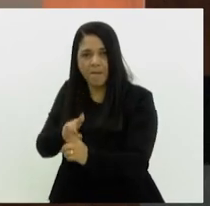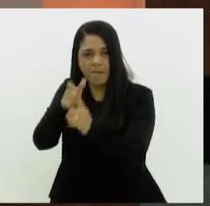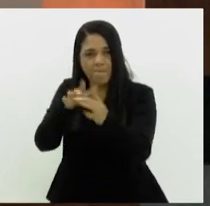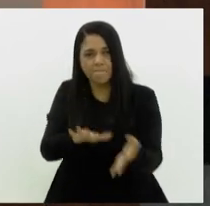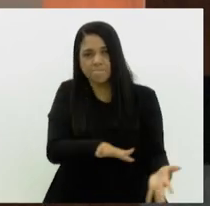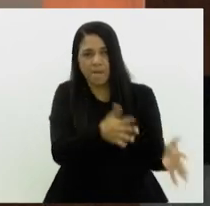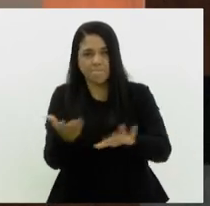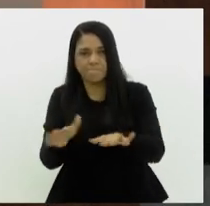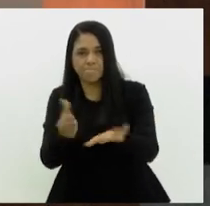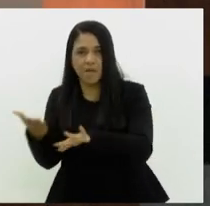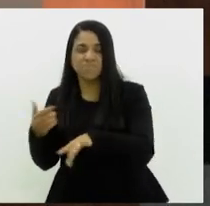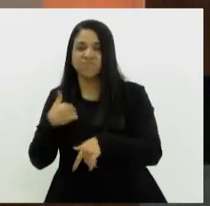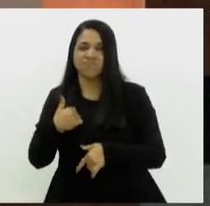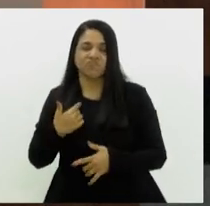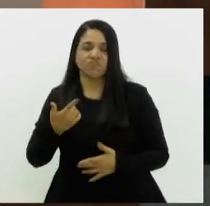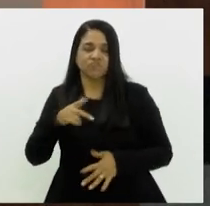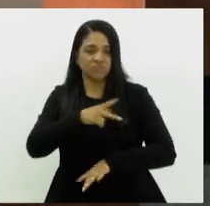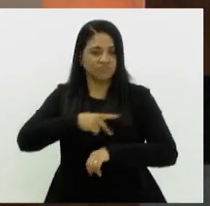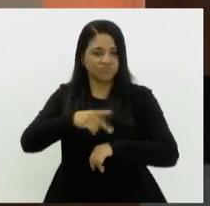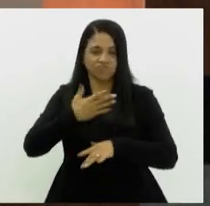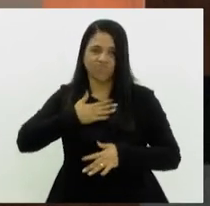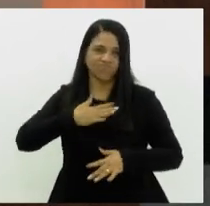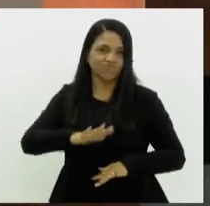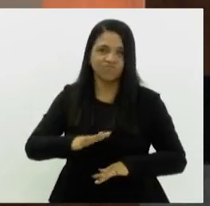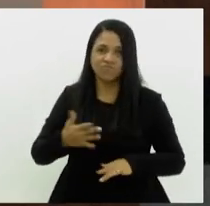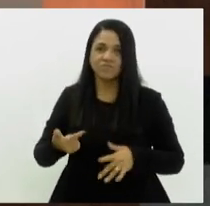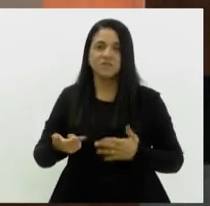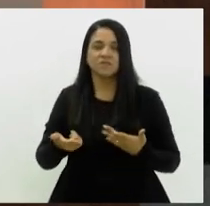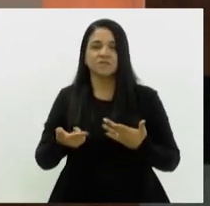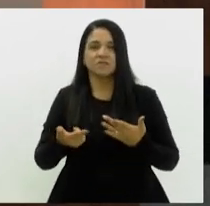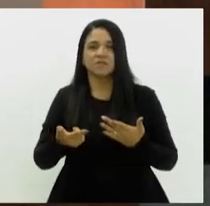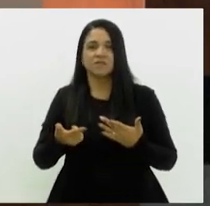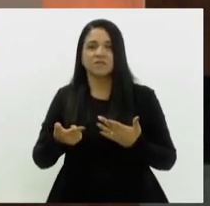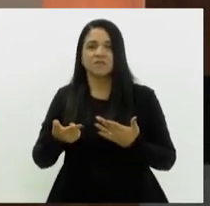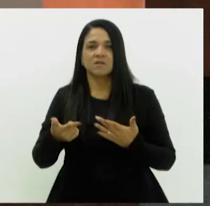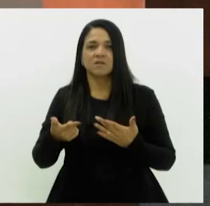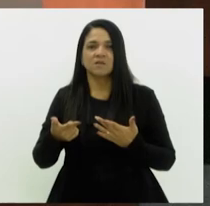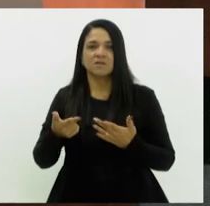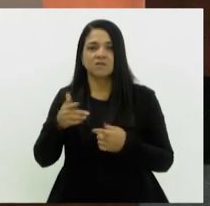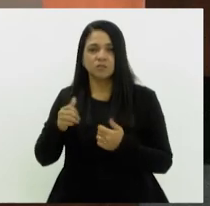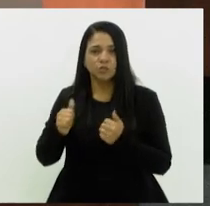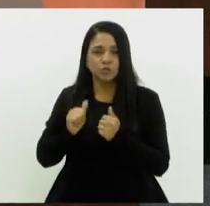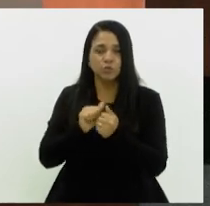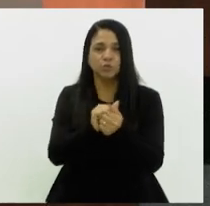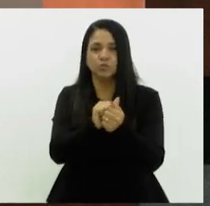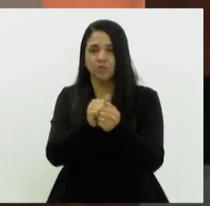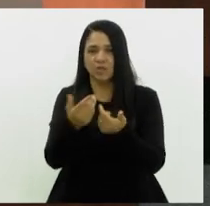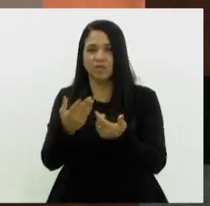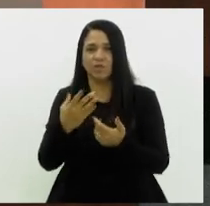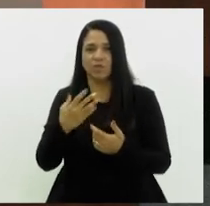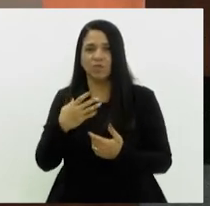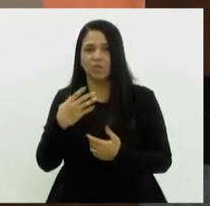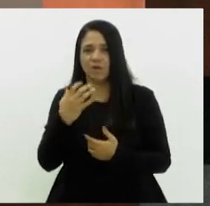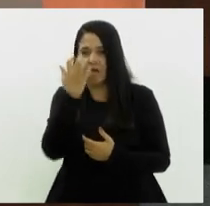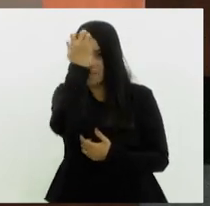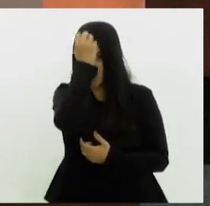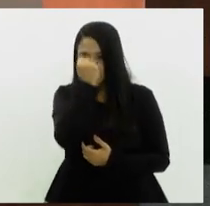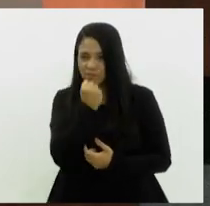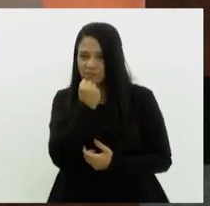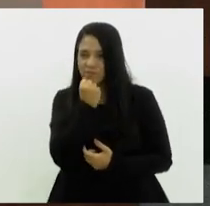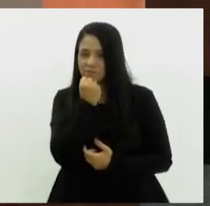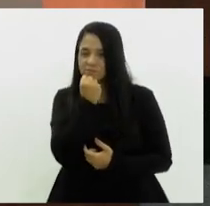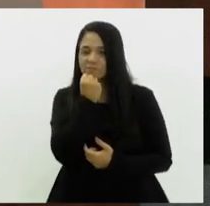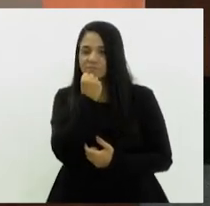que a gente também repudia, promovido pelo Hamas contra o povo israelense. Então, por